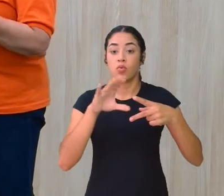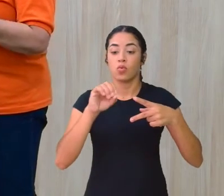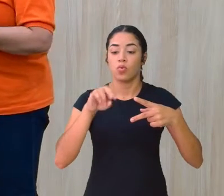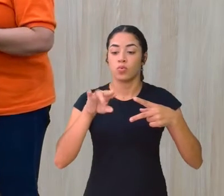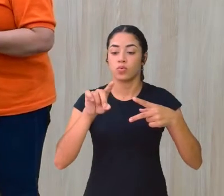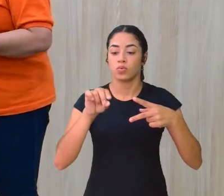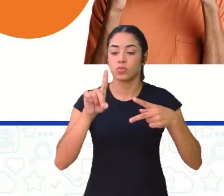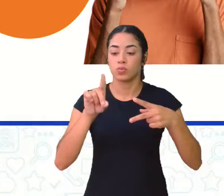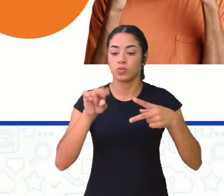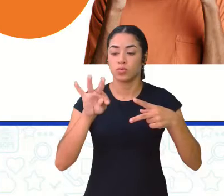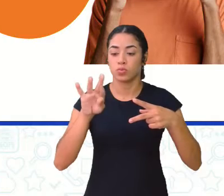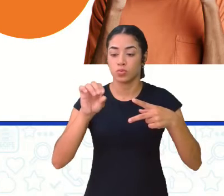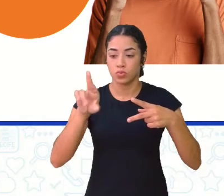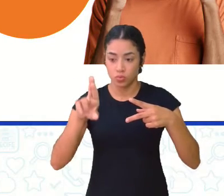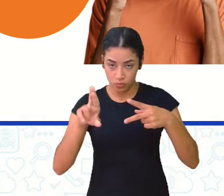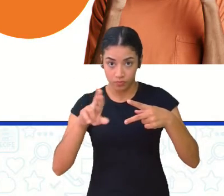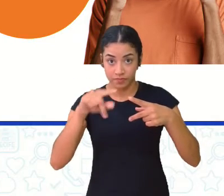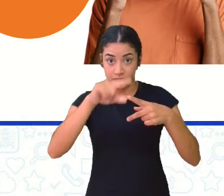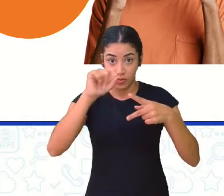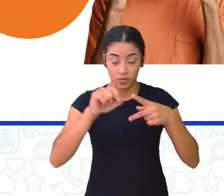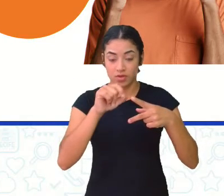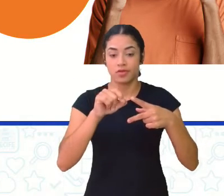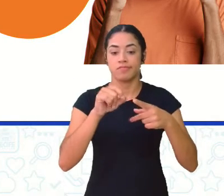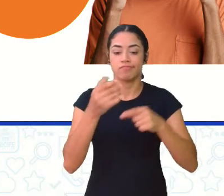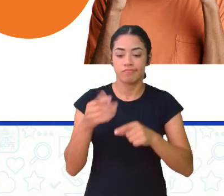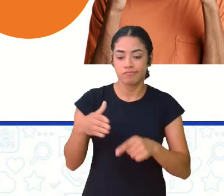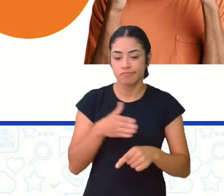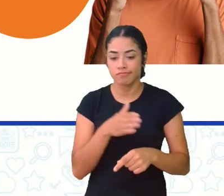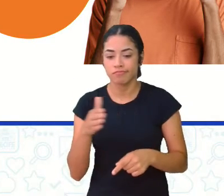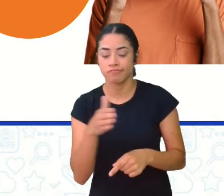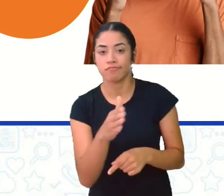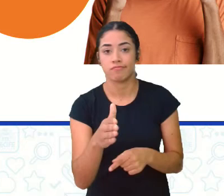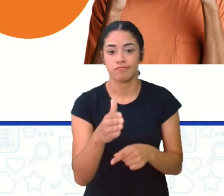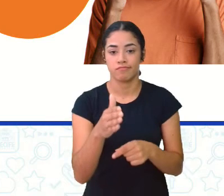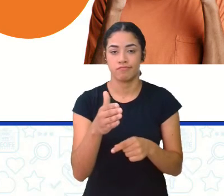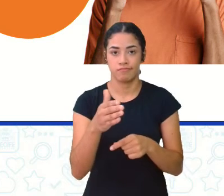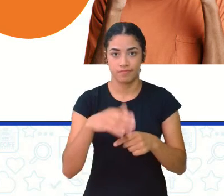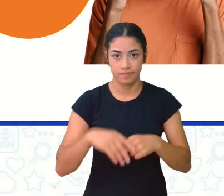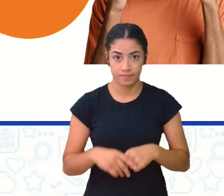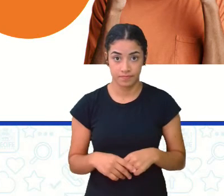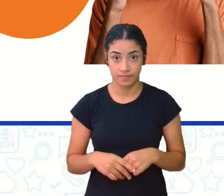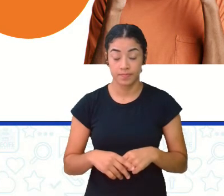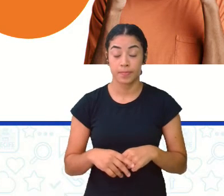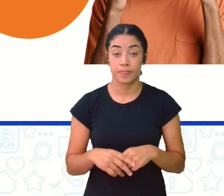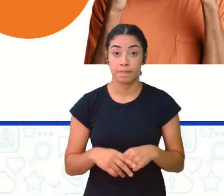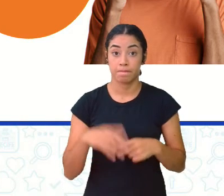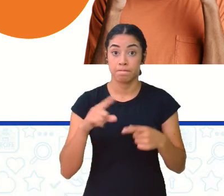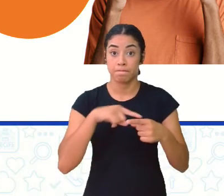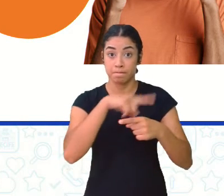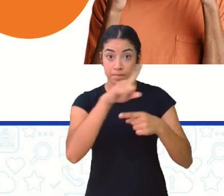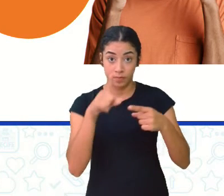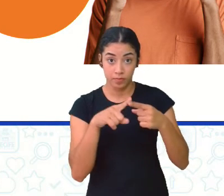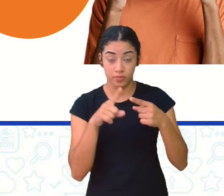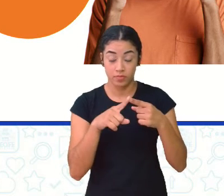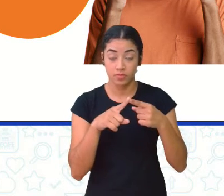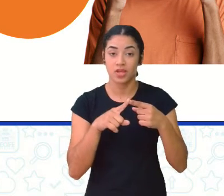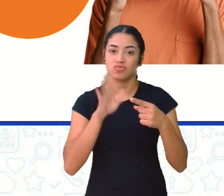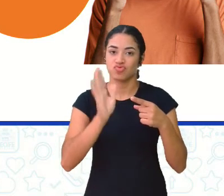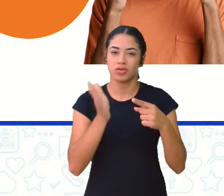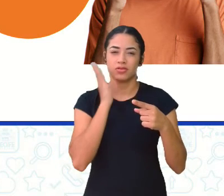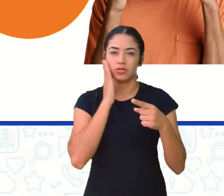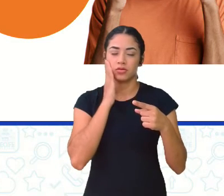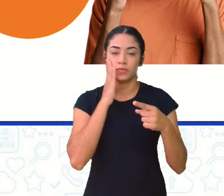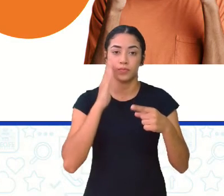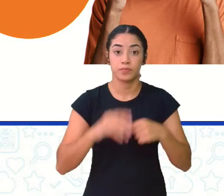condutor é aquele que conduz, transporta e carrega. Então, aí na questão de condução, a gente já entendeu,